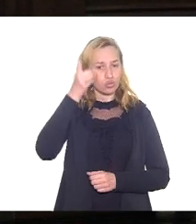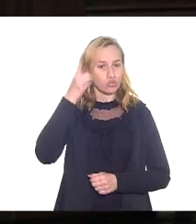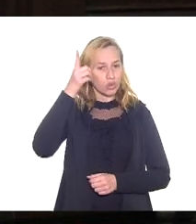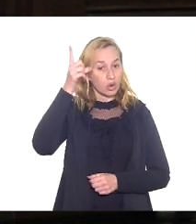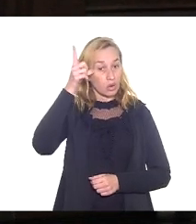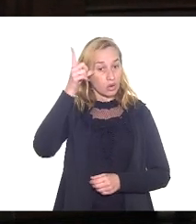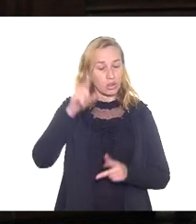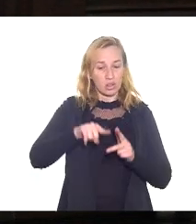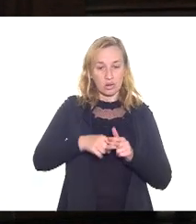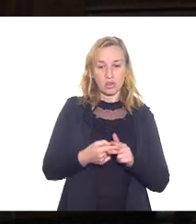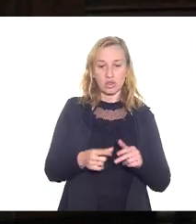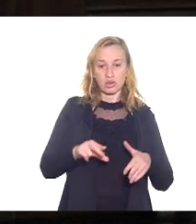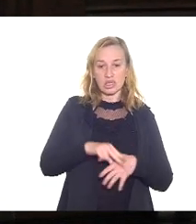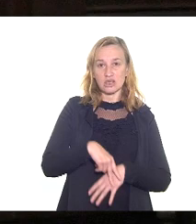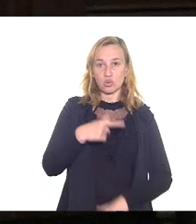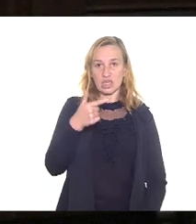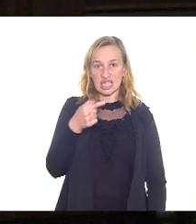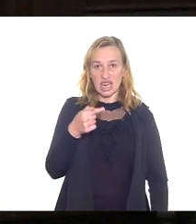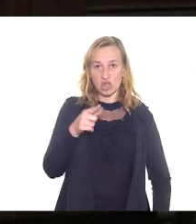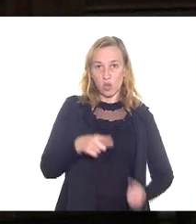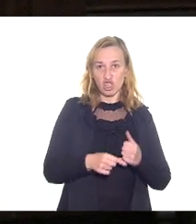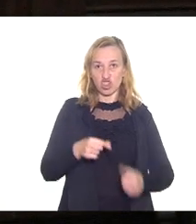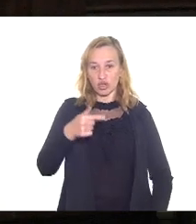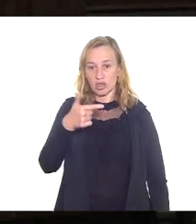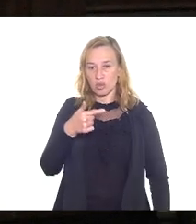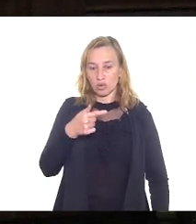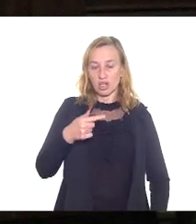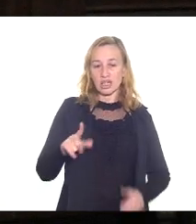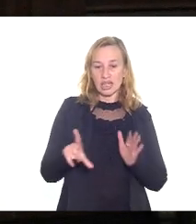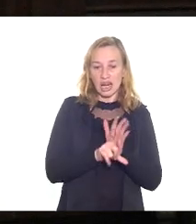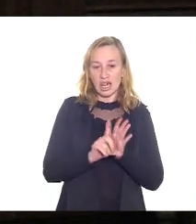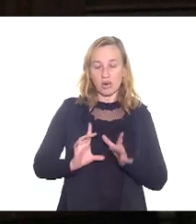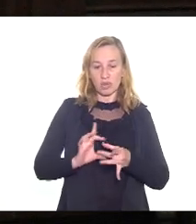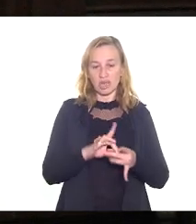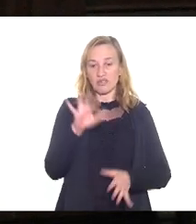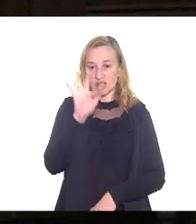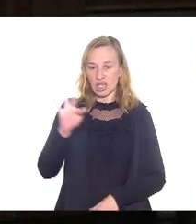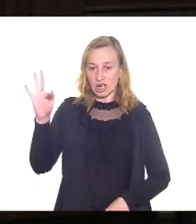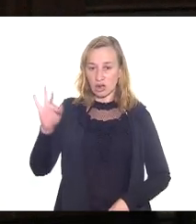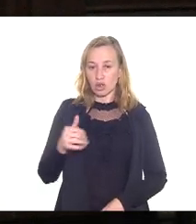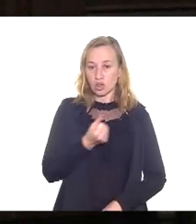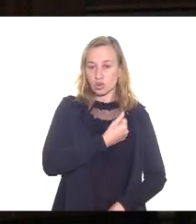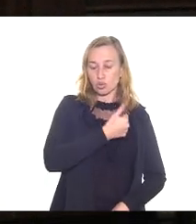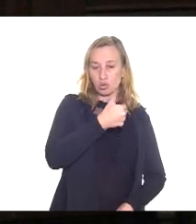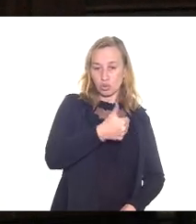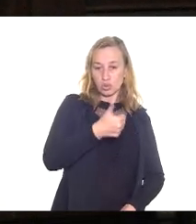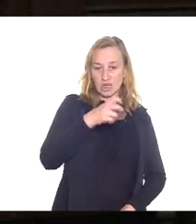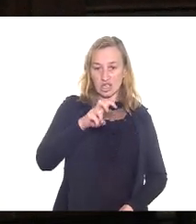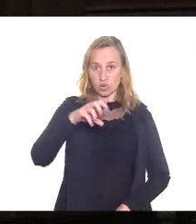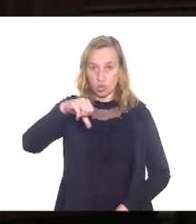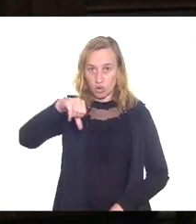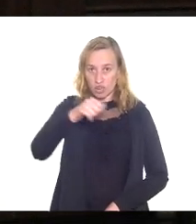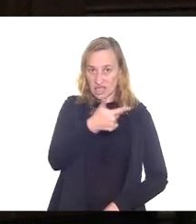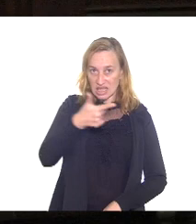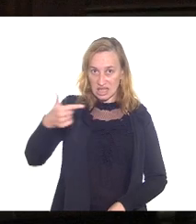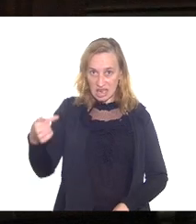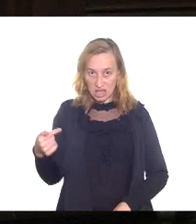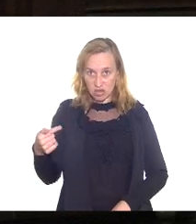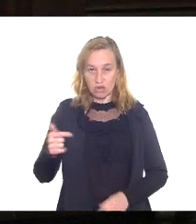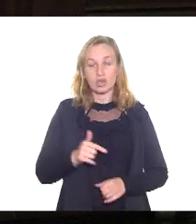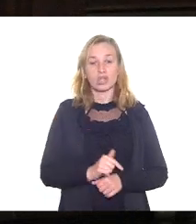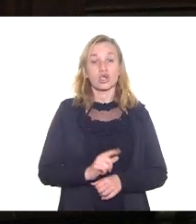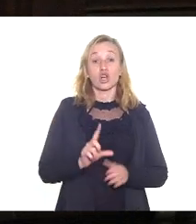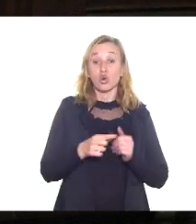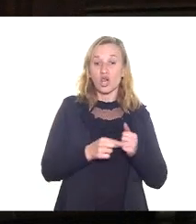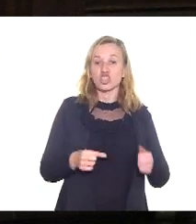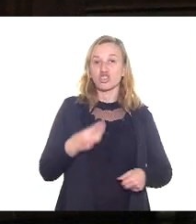regulamenta o inciso 7º do artigo 2º da Lei Complementar Federal número 159, de 17, e